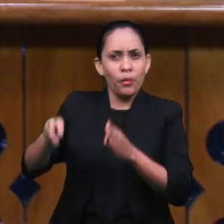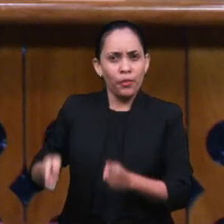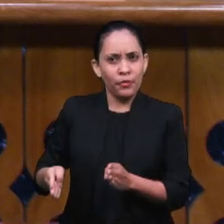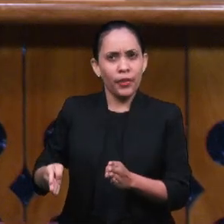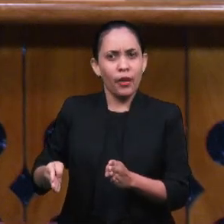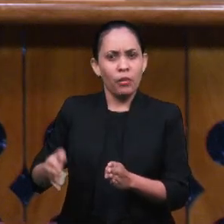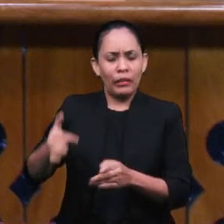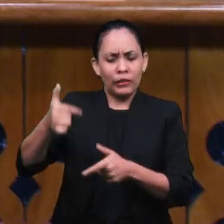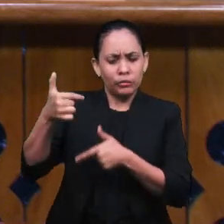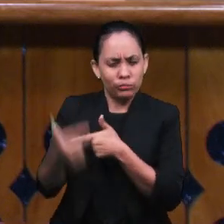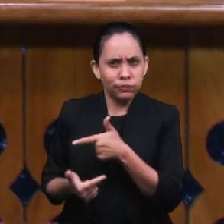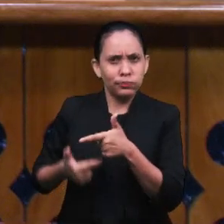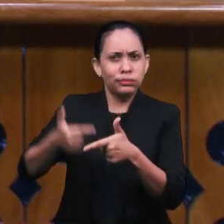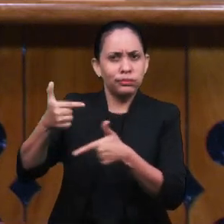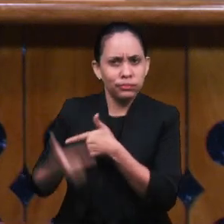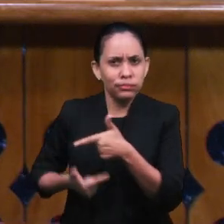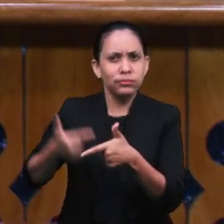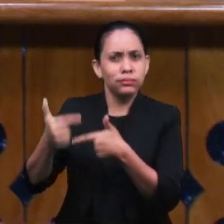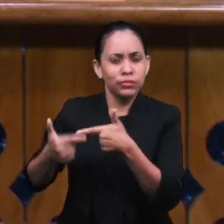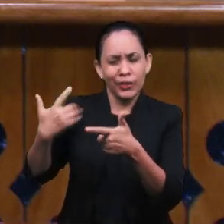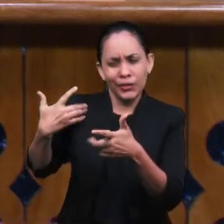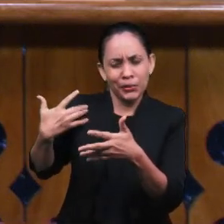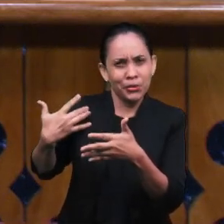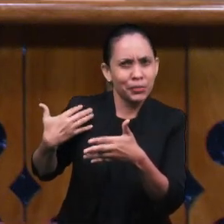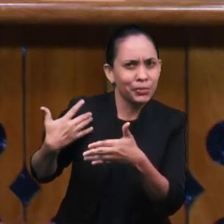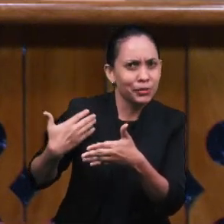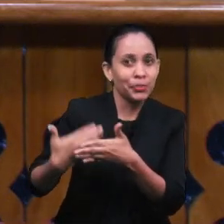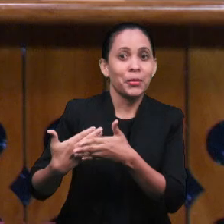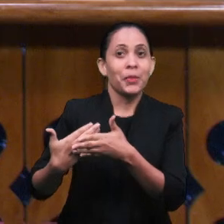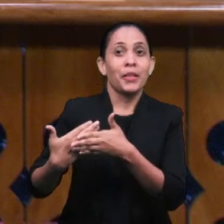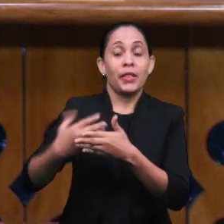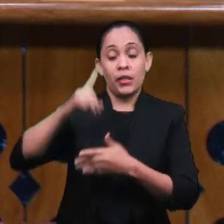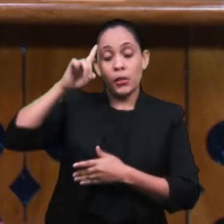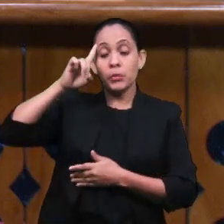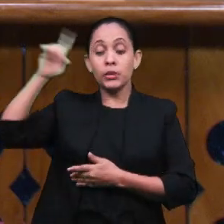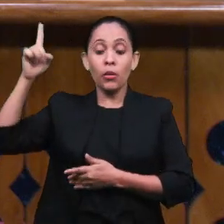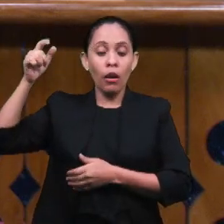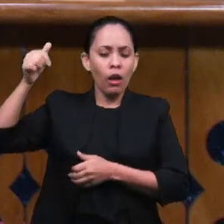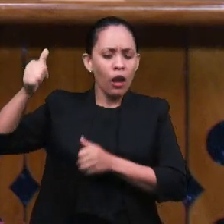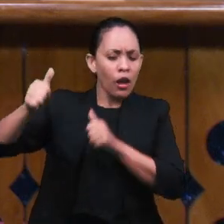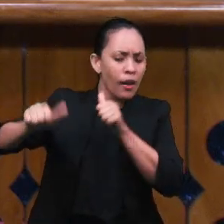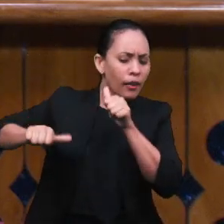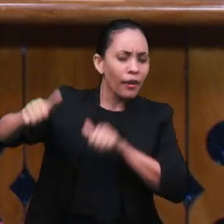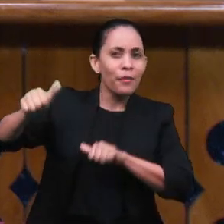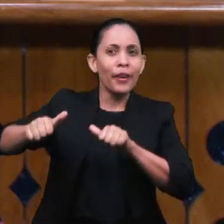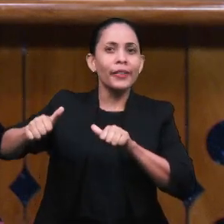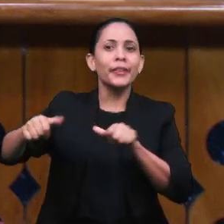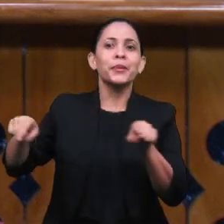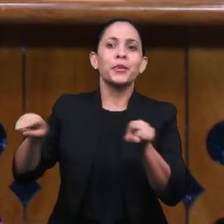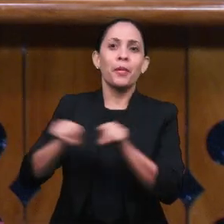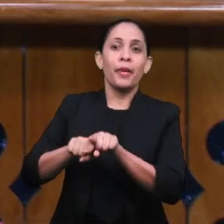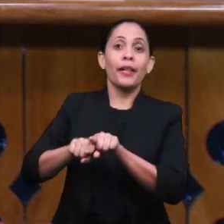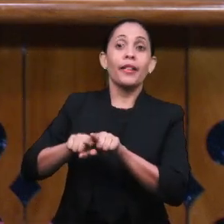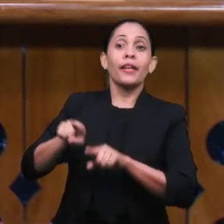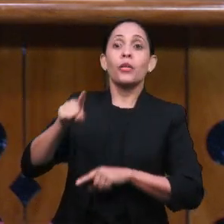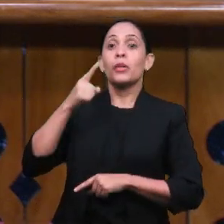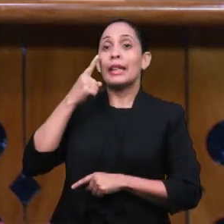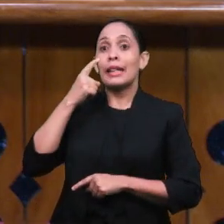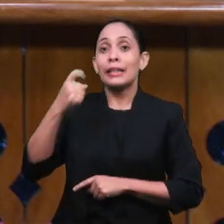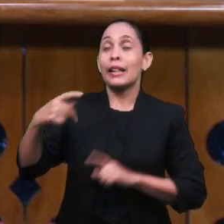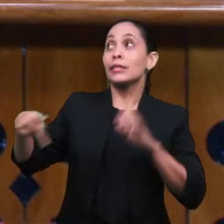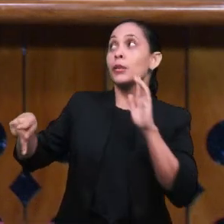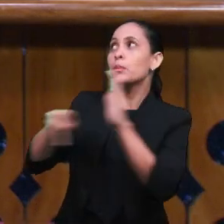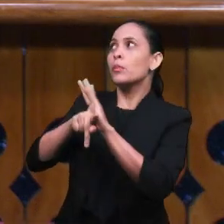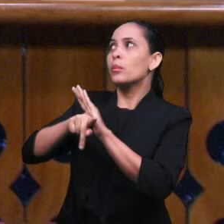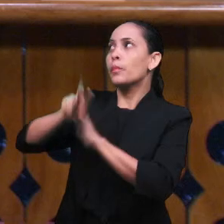ele avalia tudo aquilo. Mas ele avalia o que interessa também, principalmente a ele. O que ele